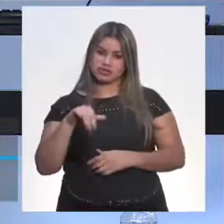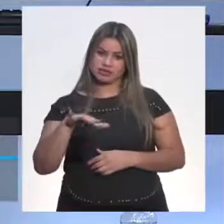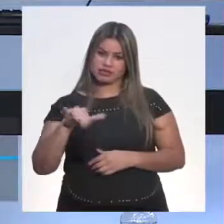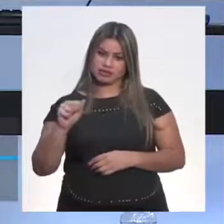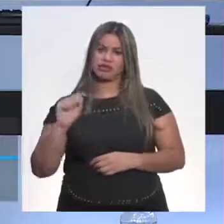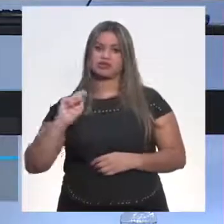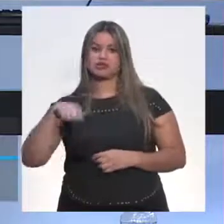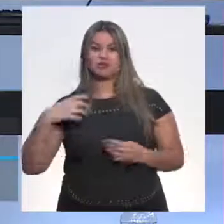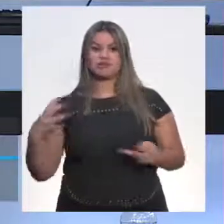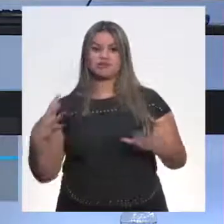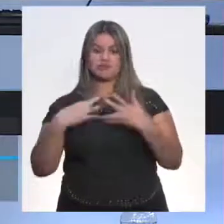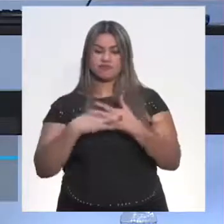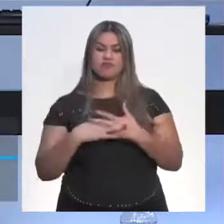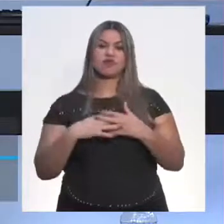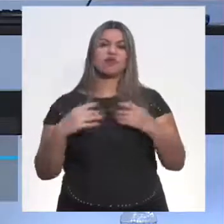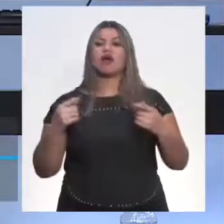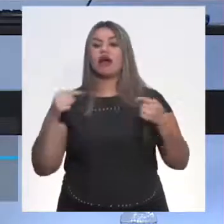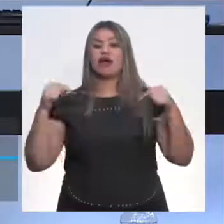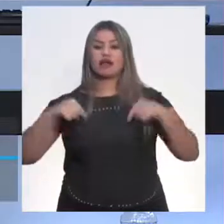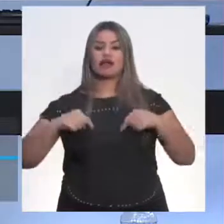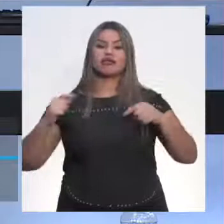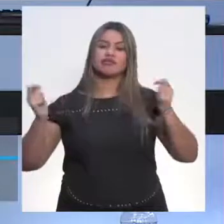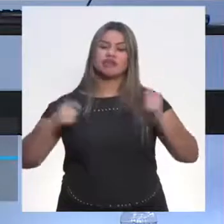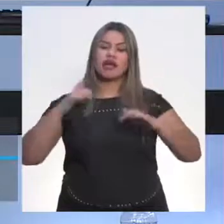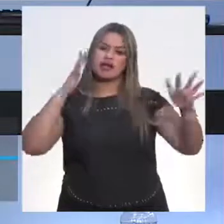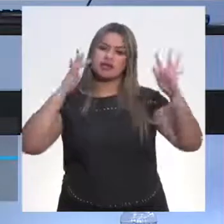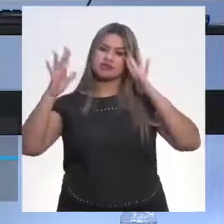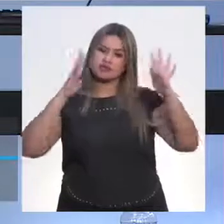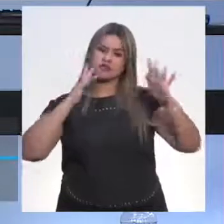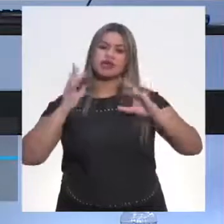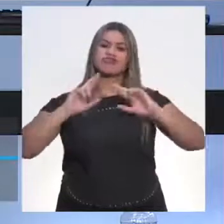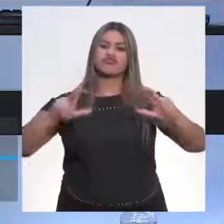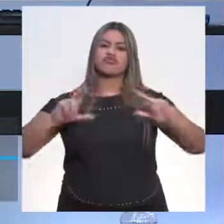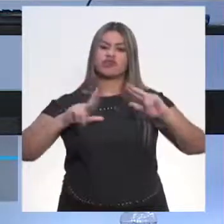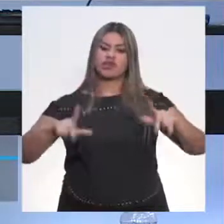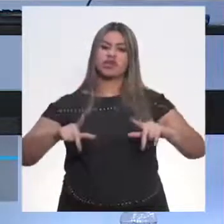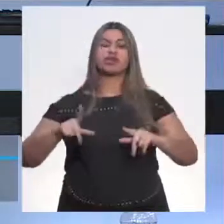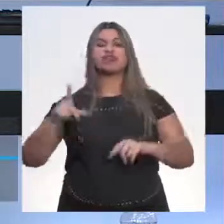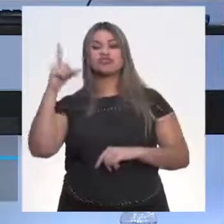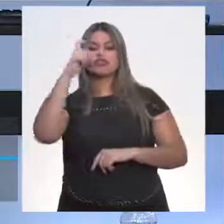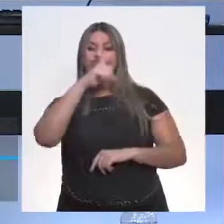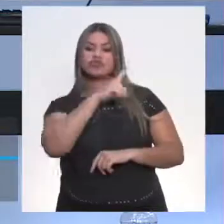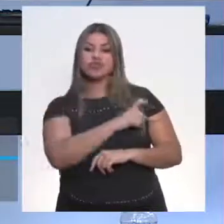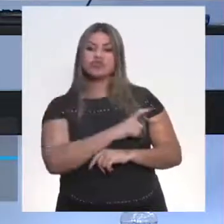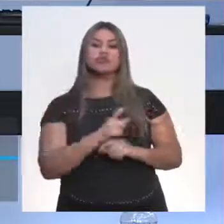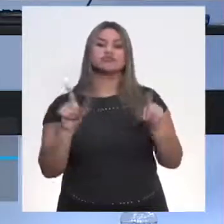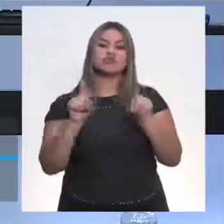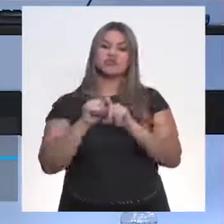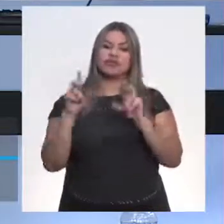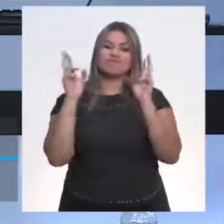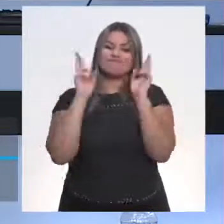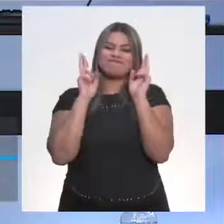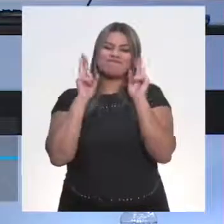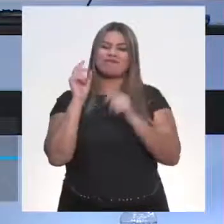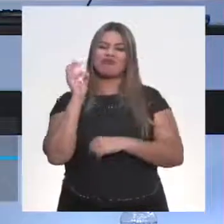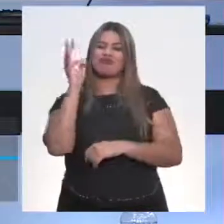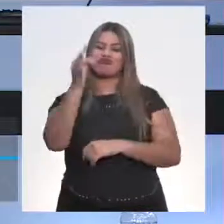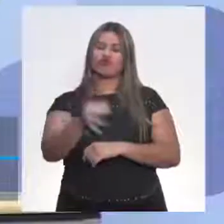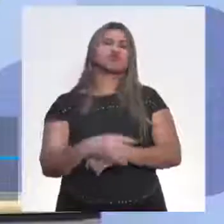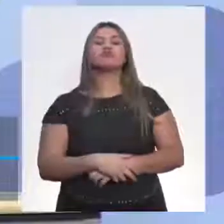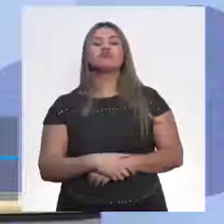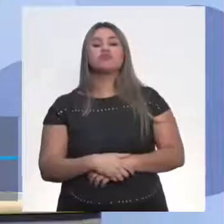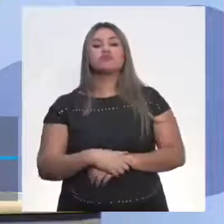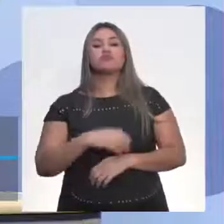refletirmos juntos sobre isso sobre as diferenças sobre as dificuldades e sobre aquilo que nós temos de esperança para o futuro também é